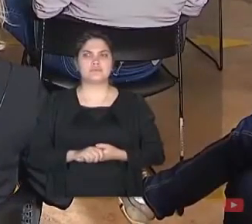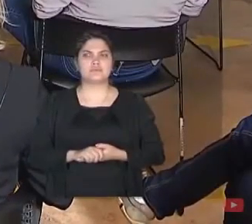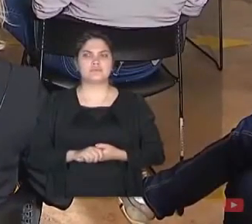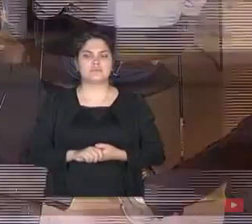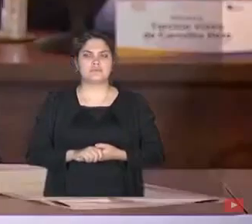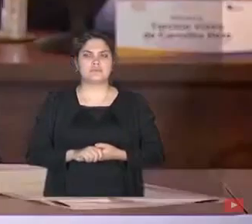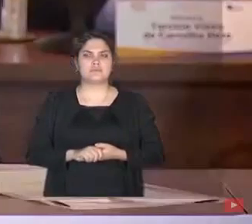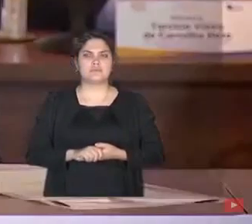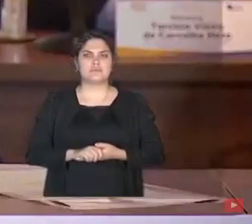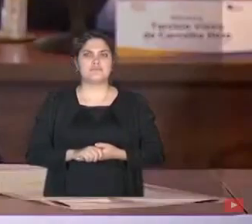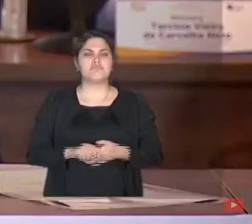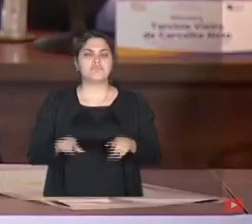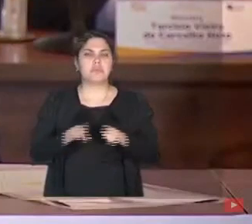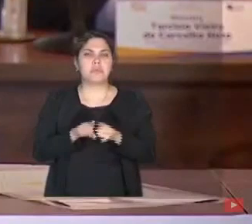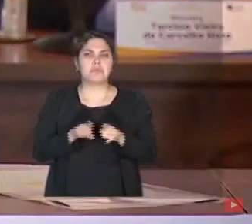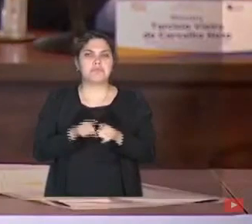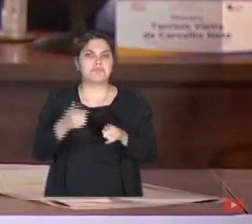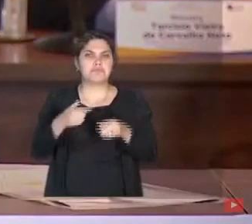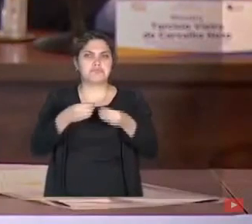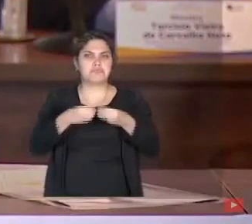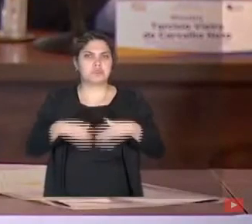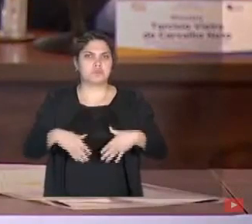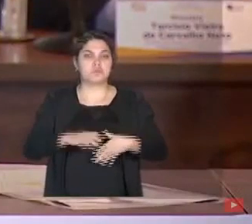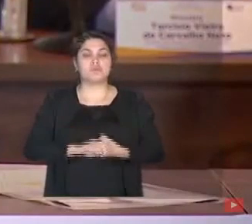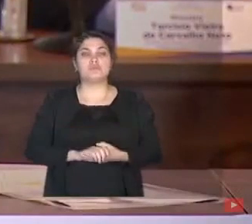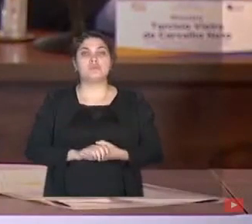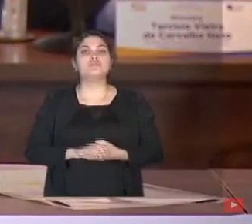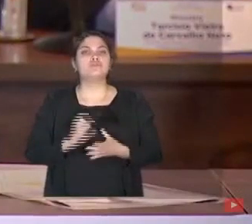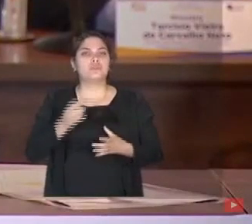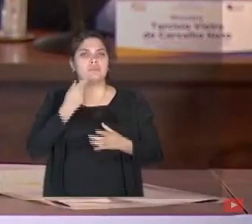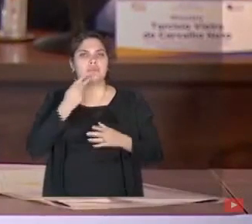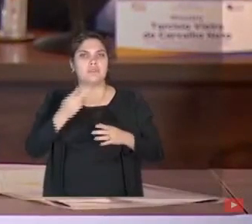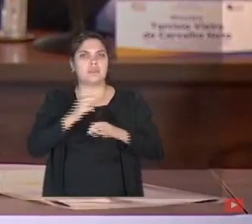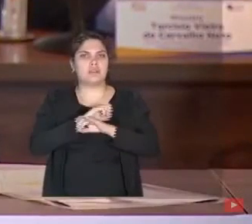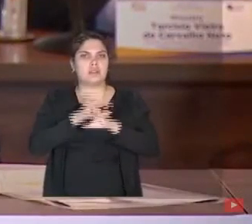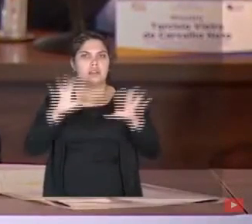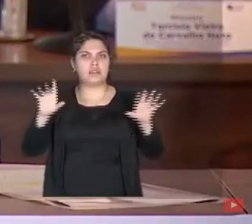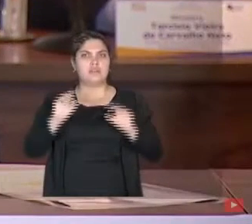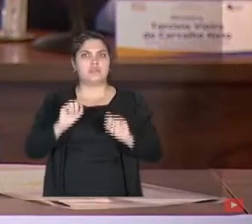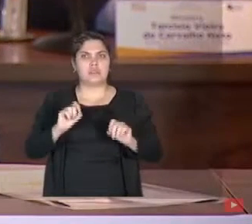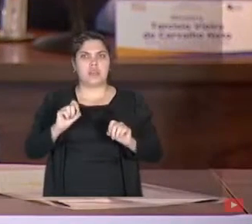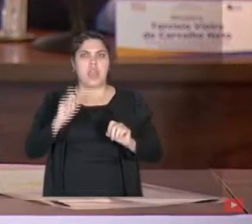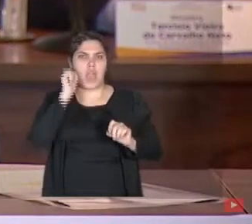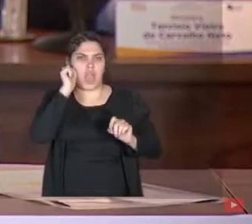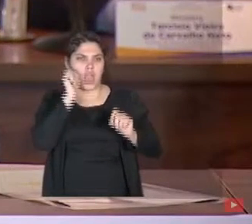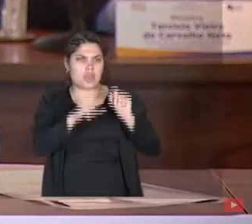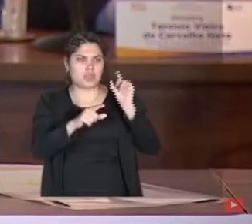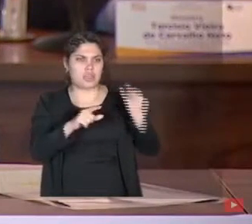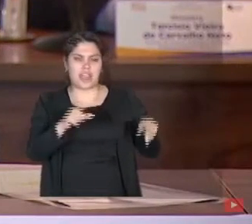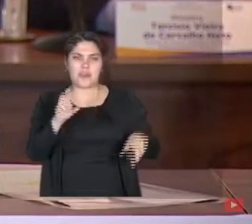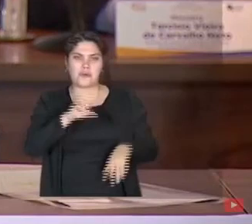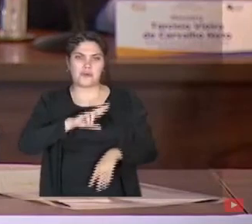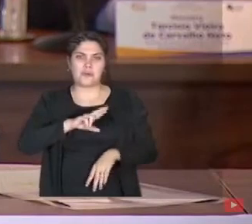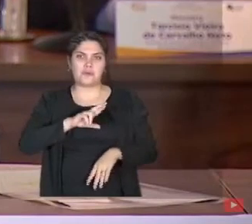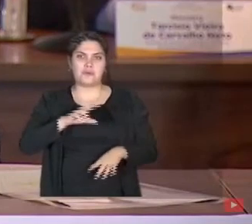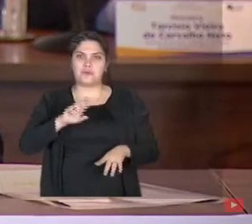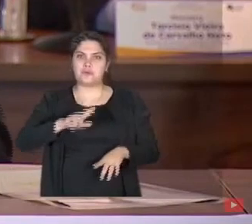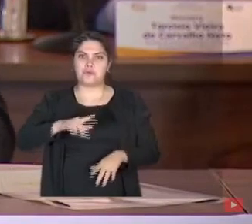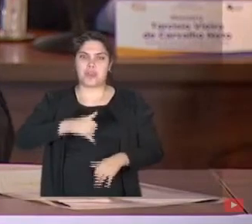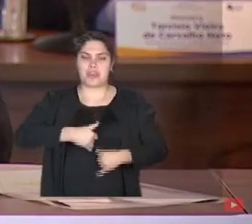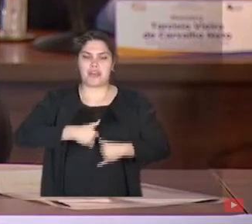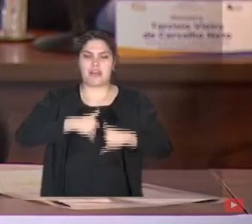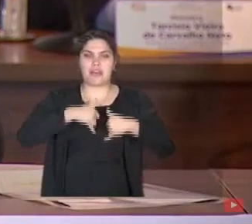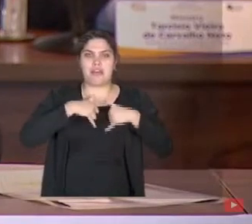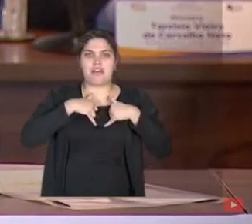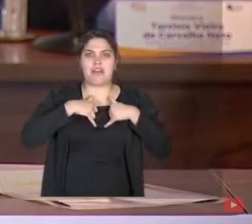também foi totalmente inócuo. E apenas para deixar claro, sofrer ataques não é privilégio